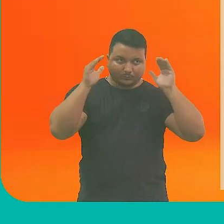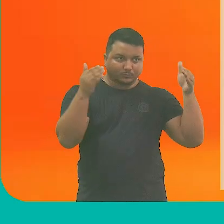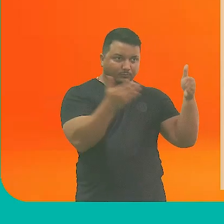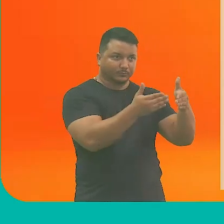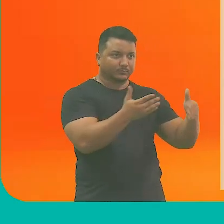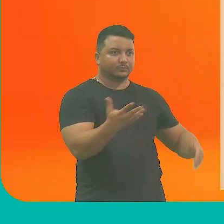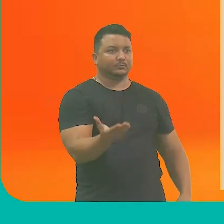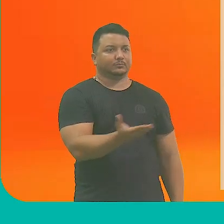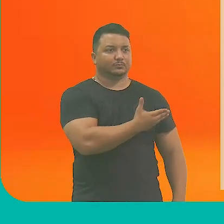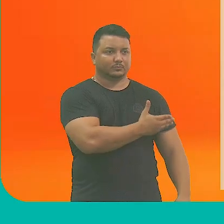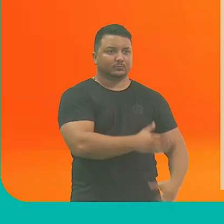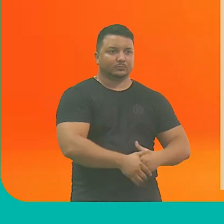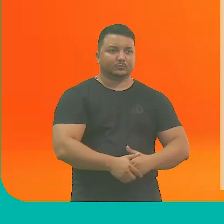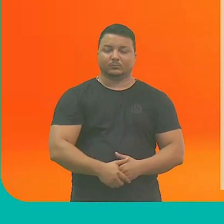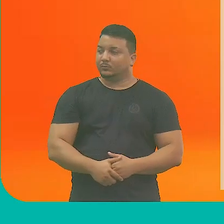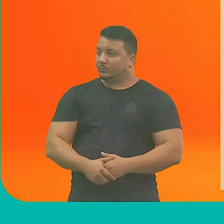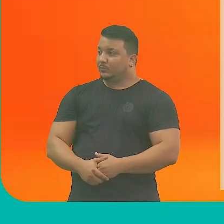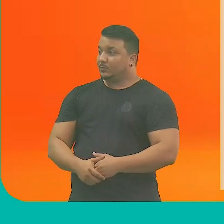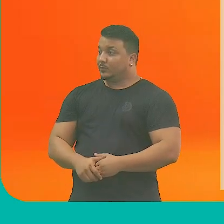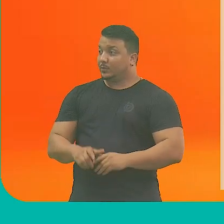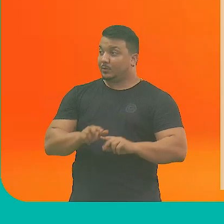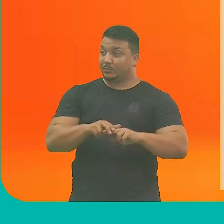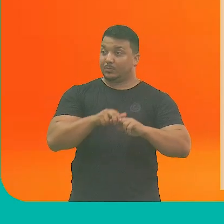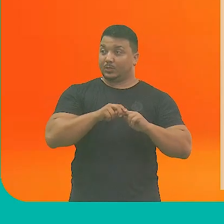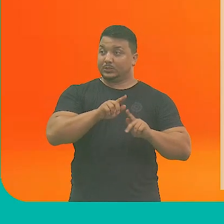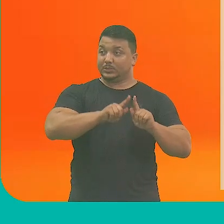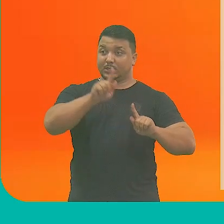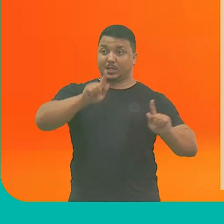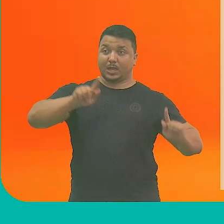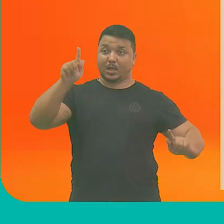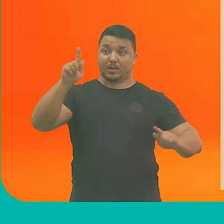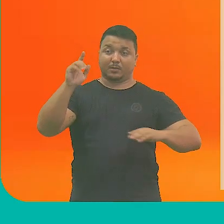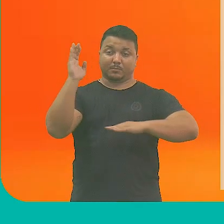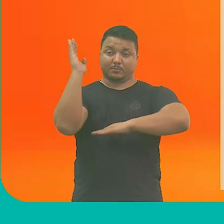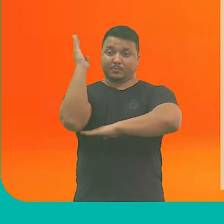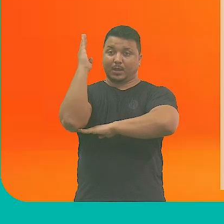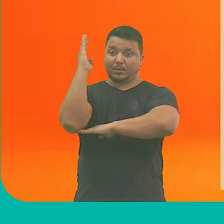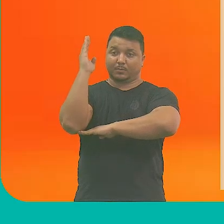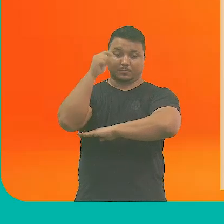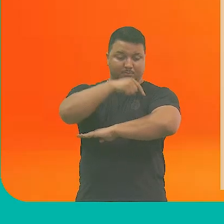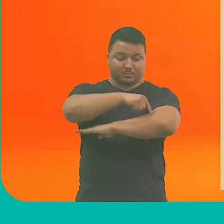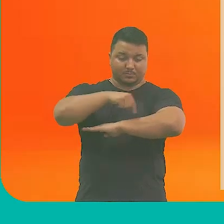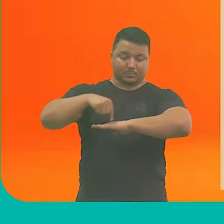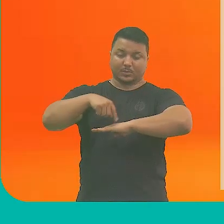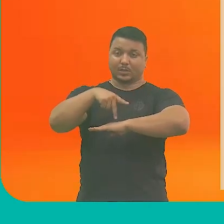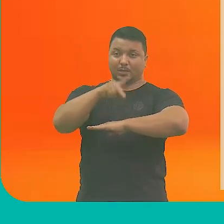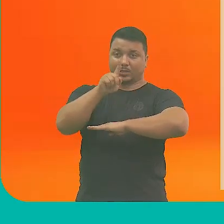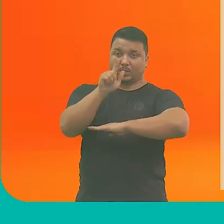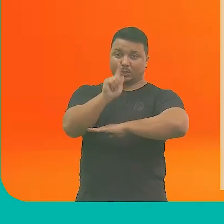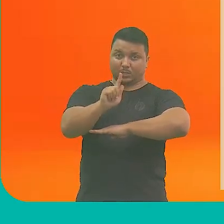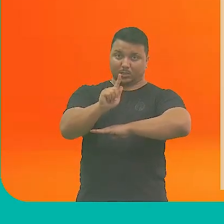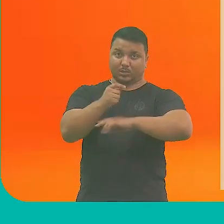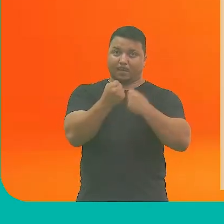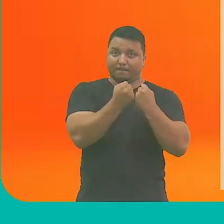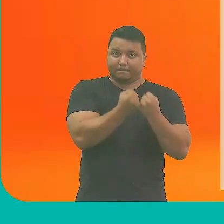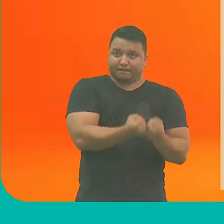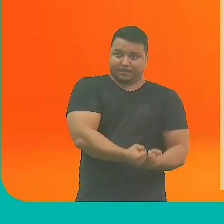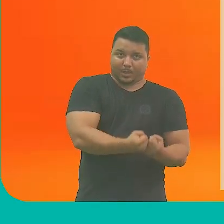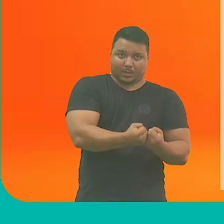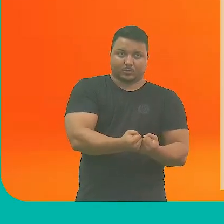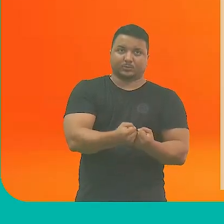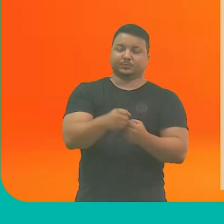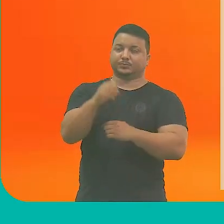situação. Então, esse gráfico, o eixo horizontal, ele avalia a